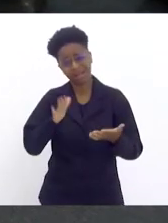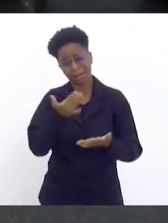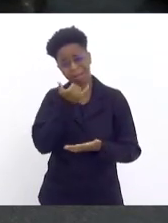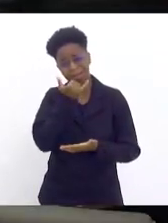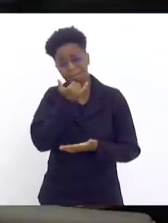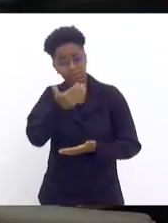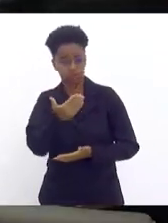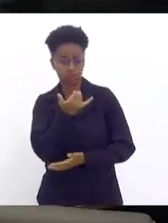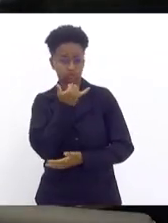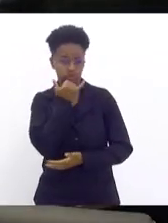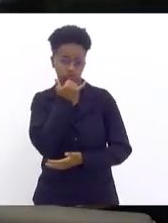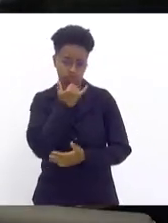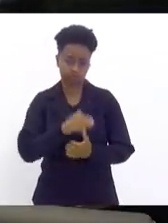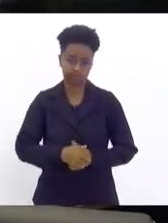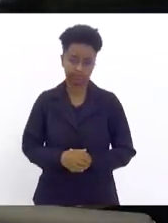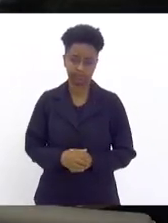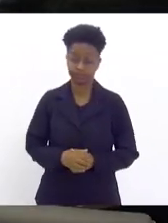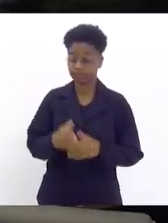retratou obrigado obrigado